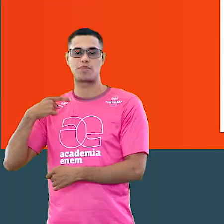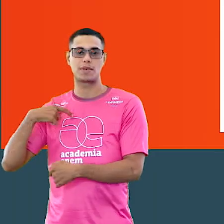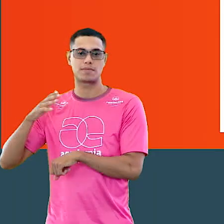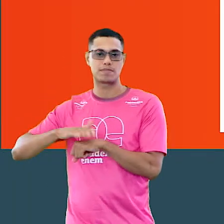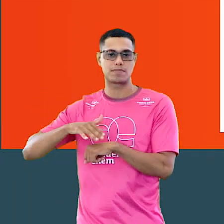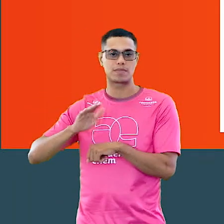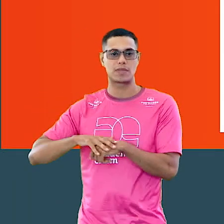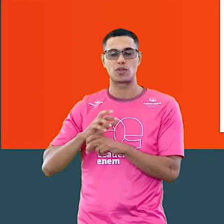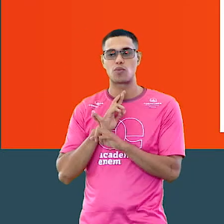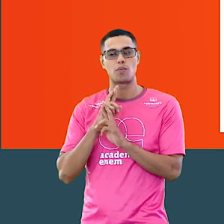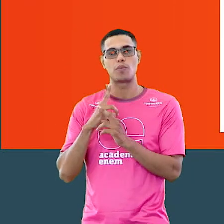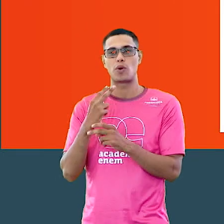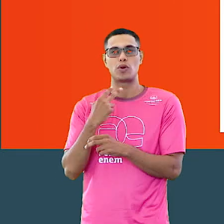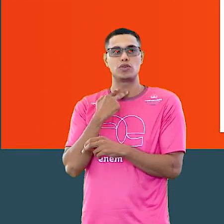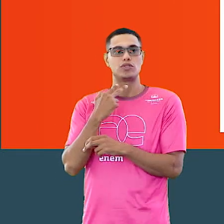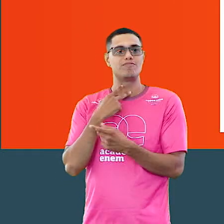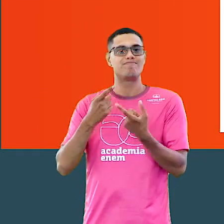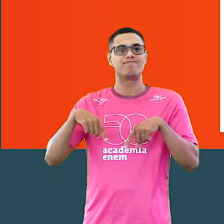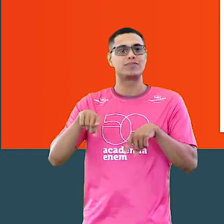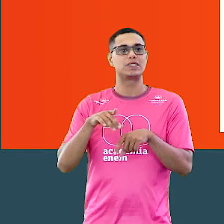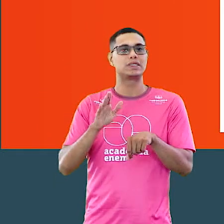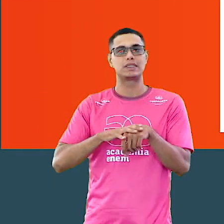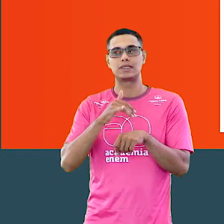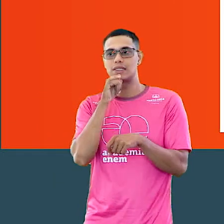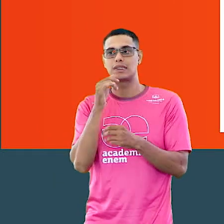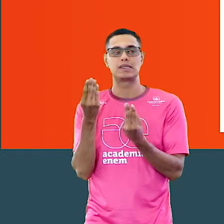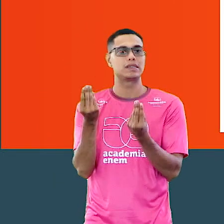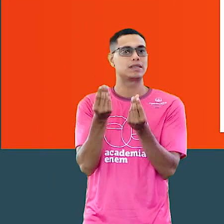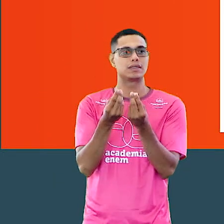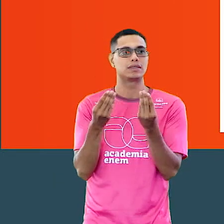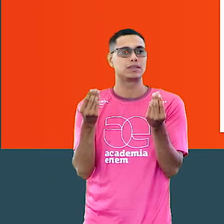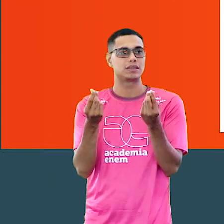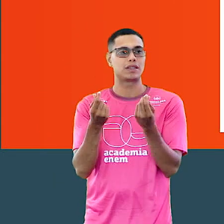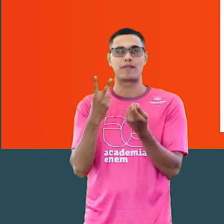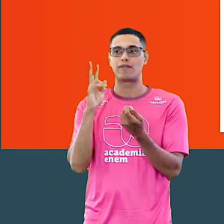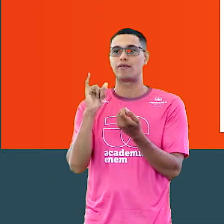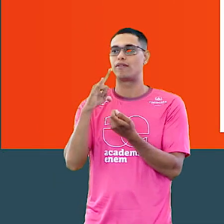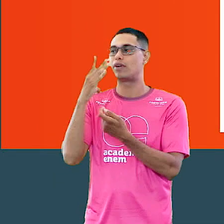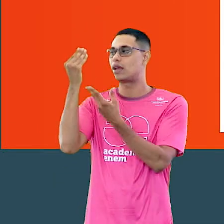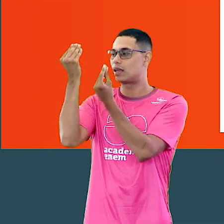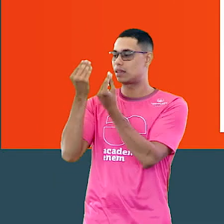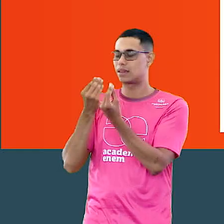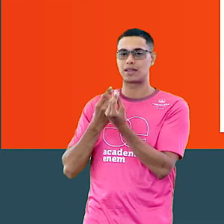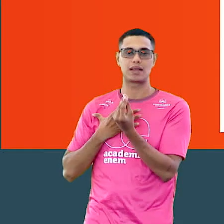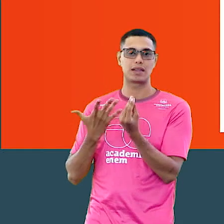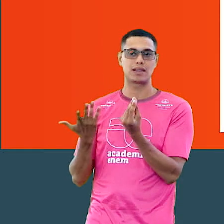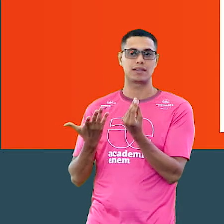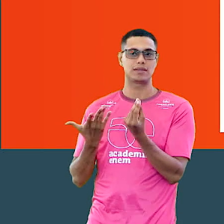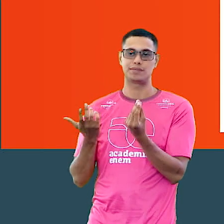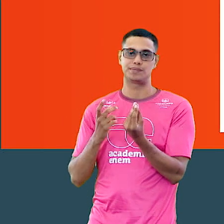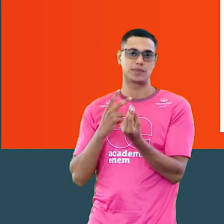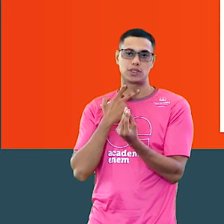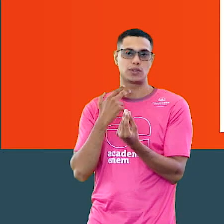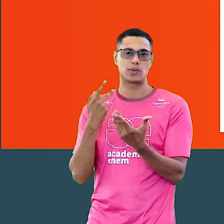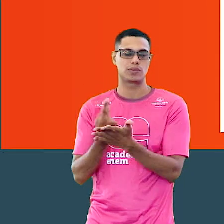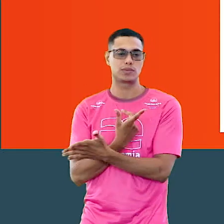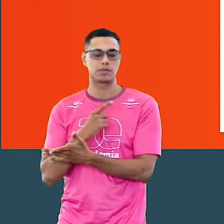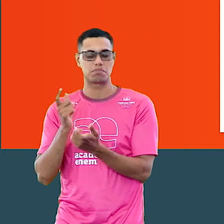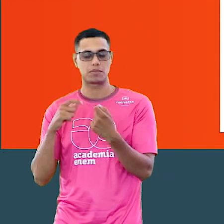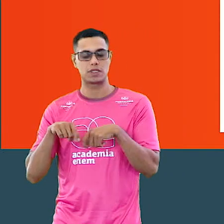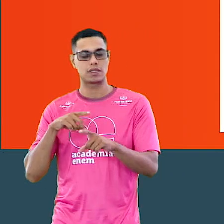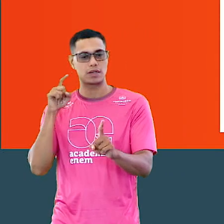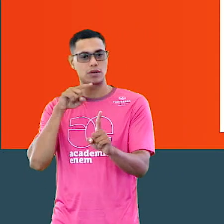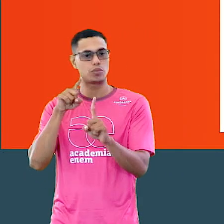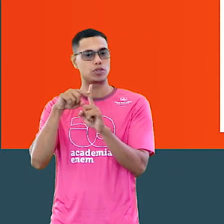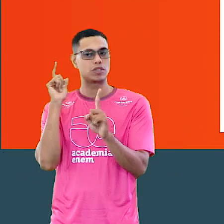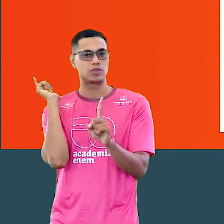pode estar esperando pelos outros. Nada cai no colo da gente. A gente tem que buscar, a gente tem que ir atrás,